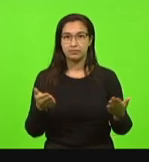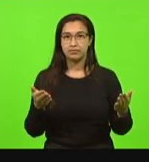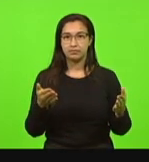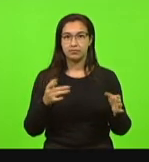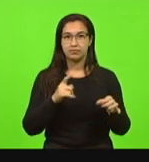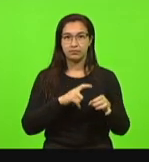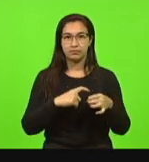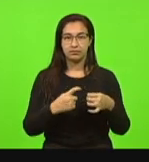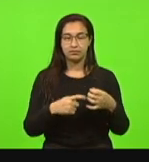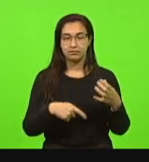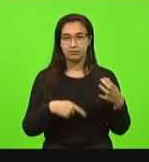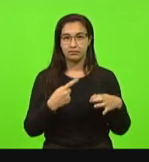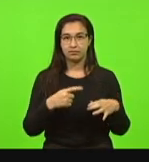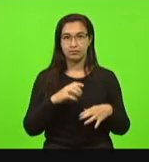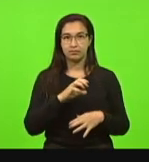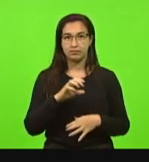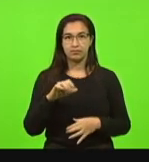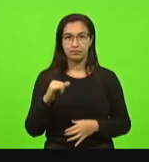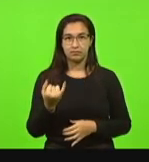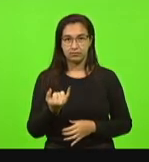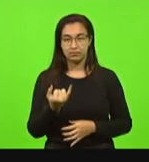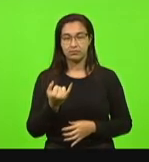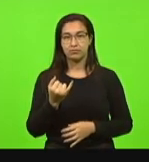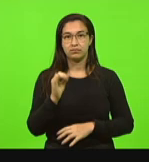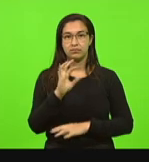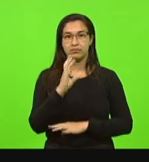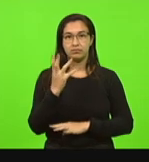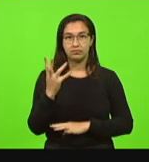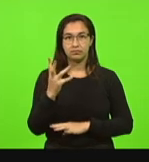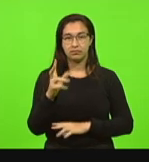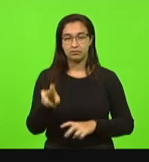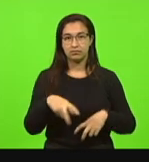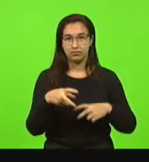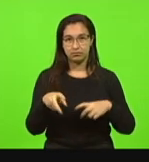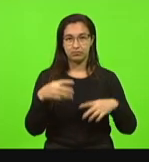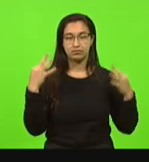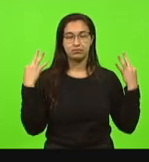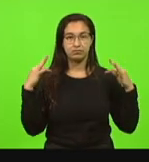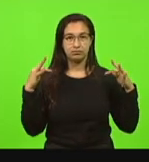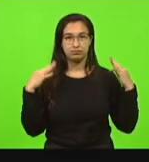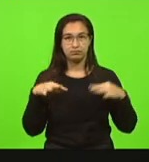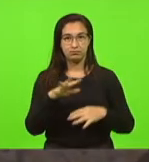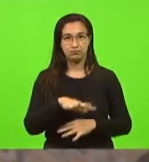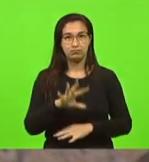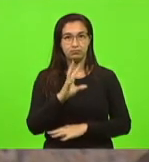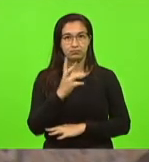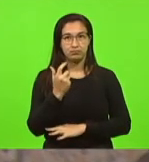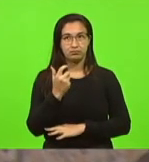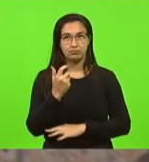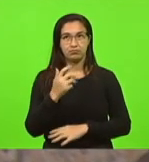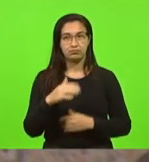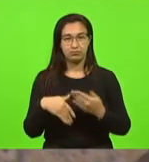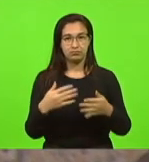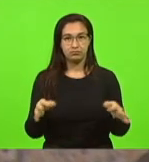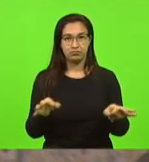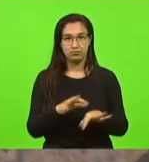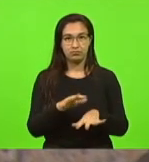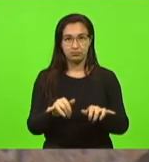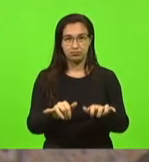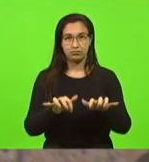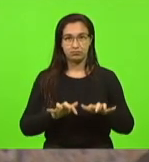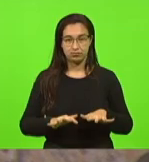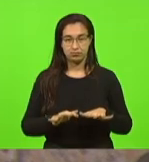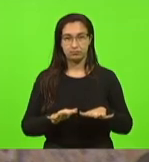Comissão de Constituição e Justiça, Comissão de Agricultura e Turismo e Meio Ambiente, que após o encerramento dessa sessão,